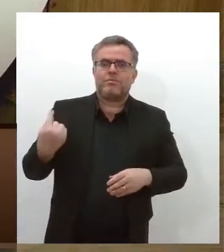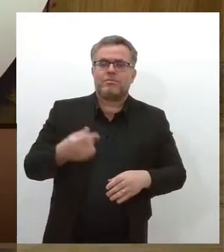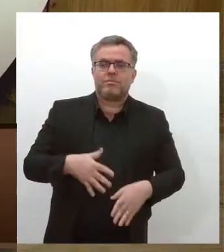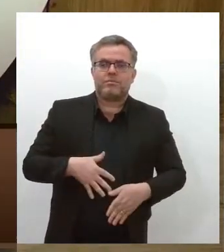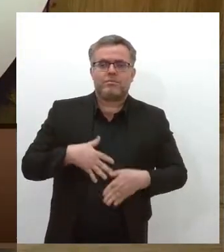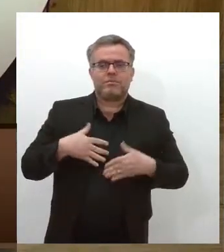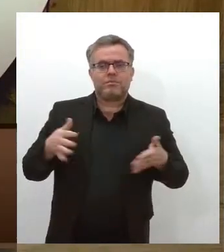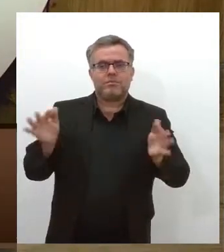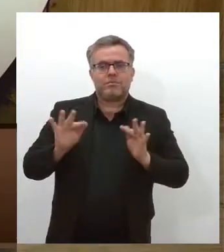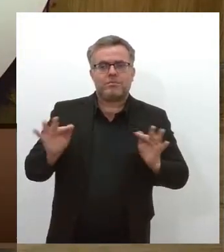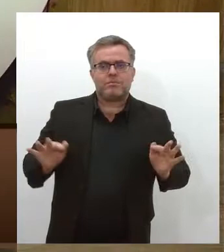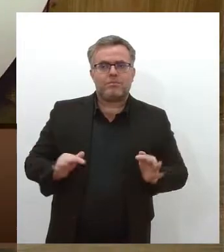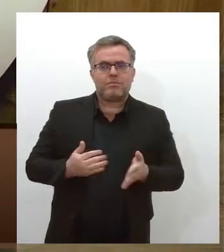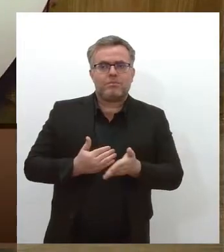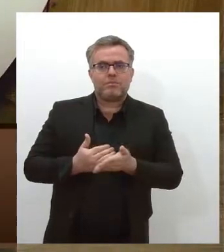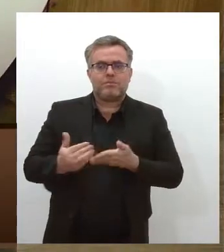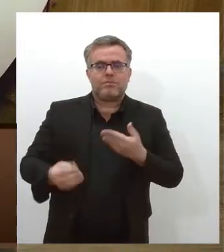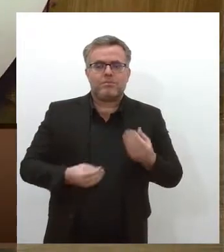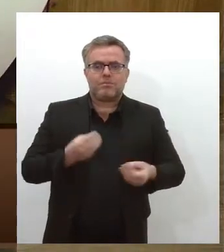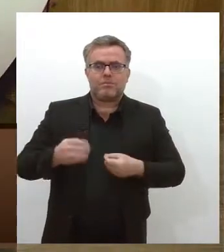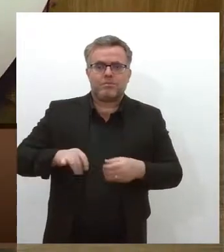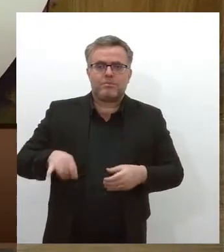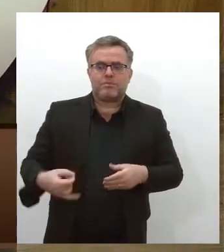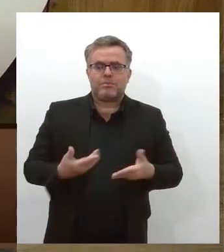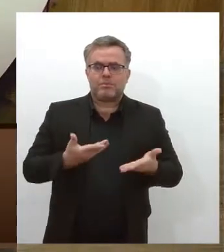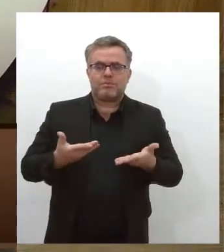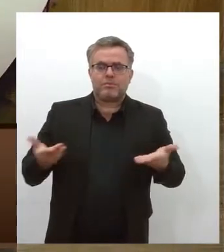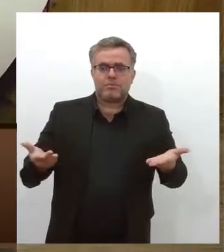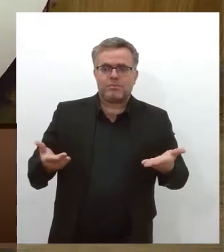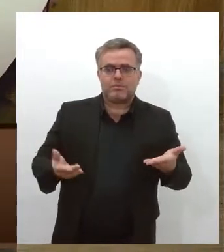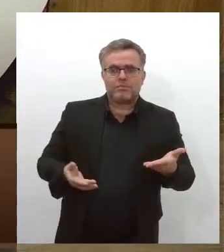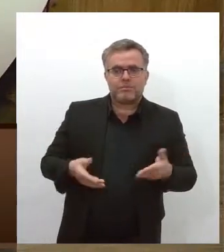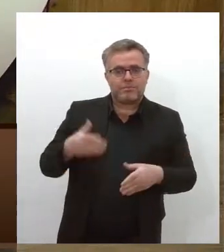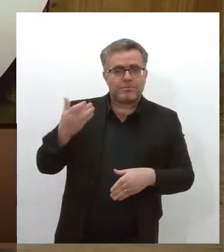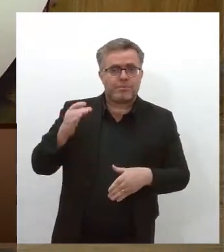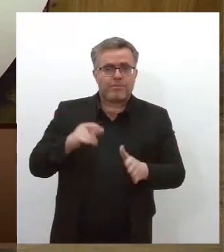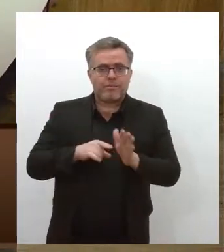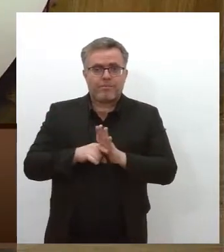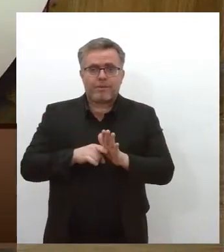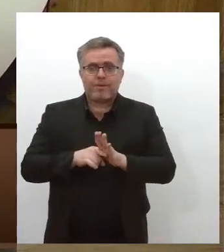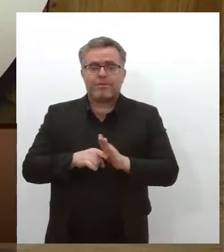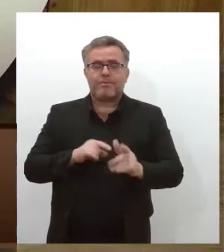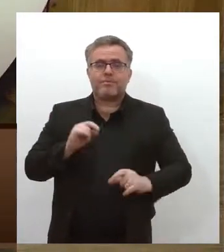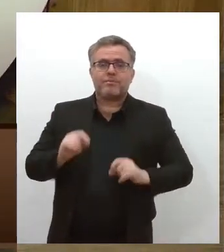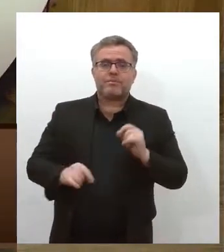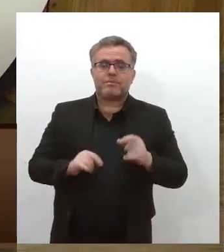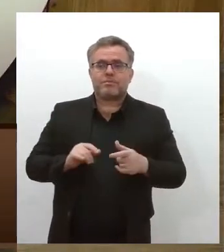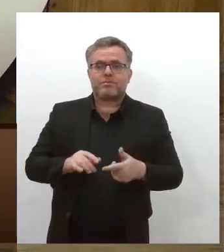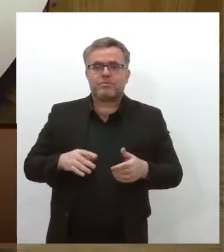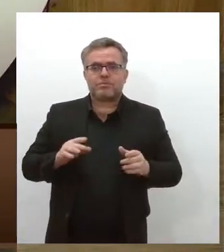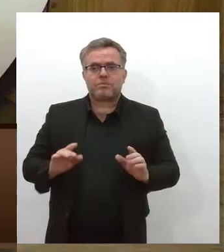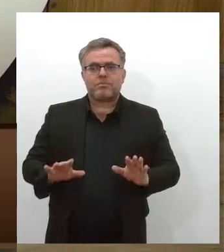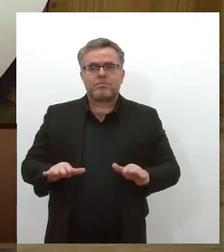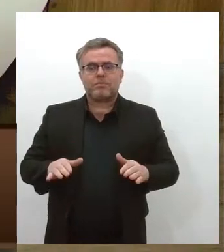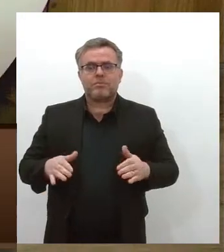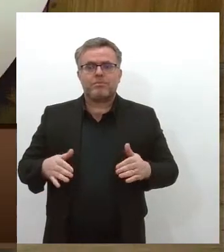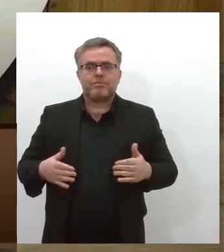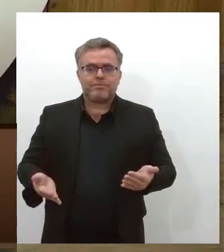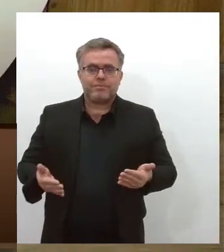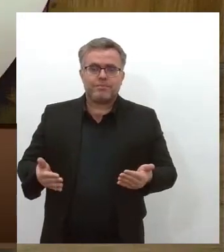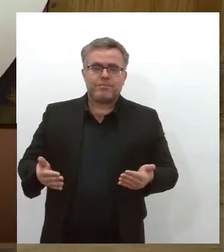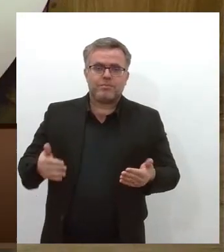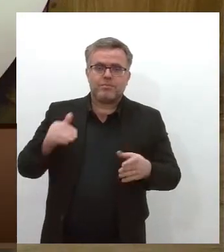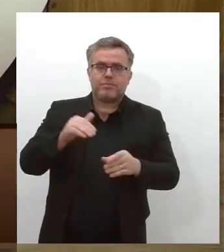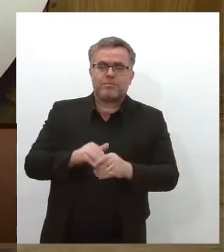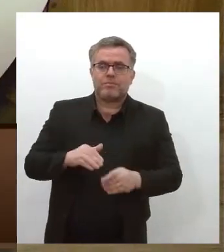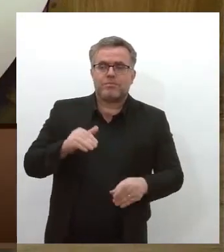começar aproveitando do senhor como cientista político. Por que os eleitores, doutor Valdir, votam, estamos